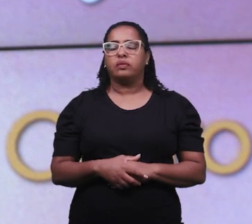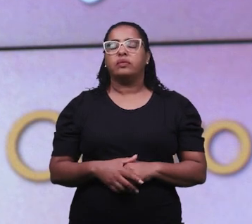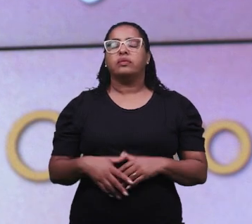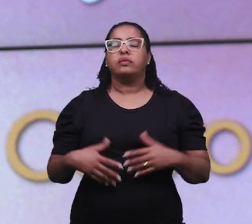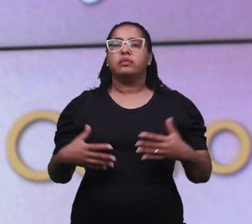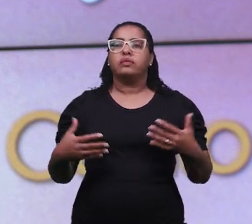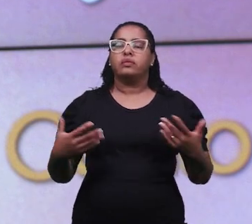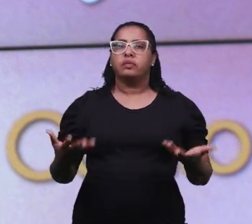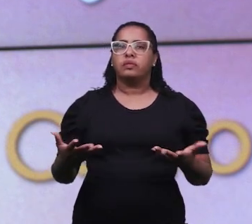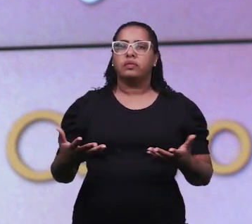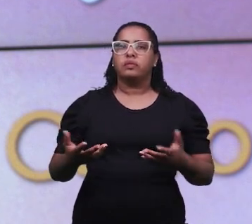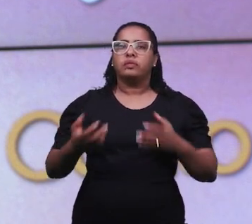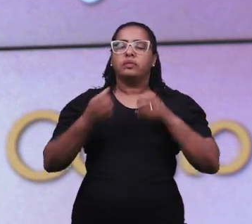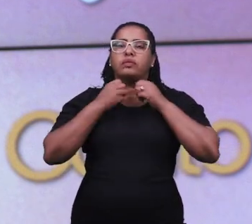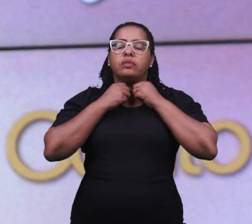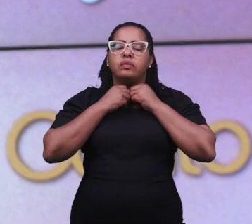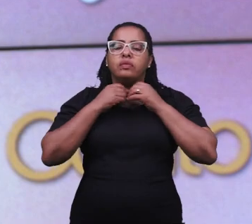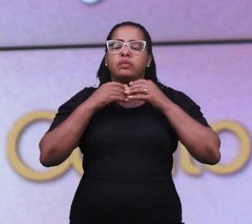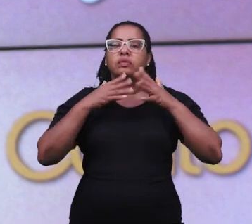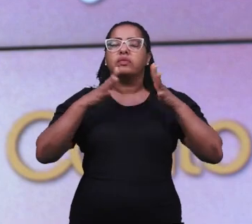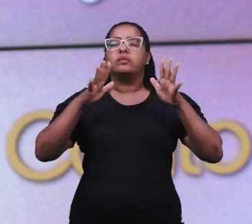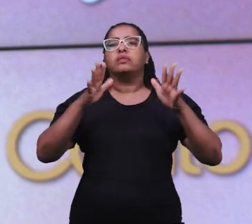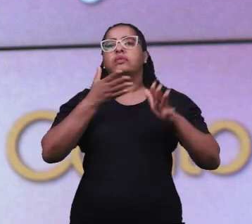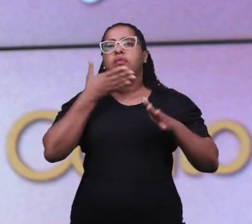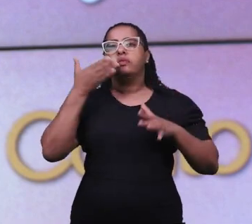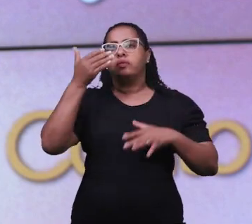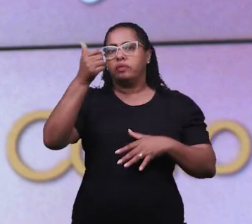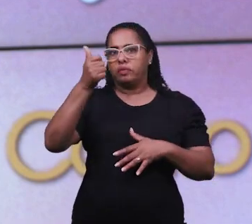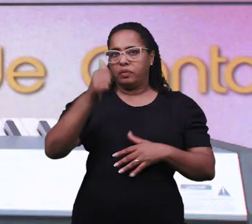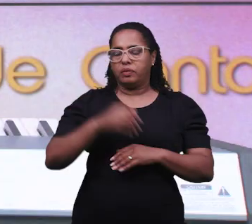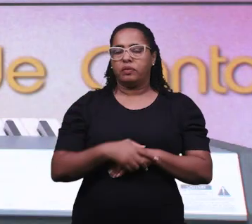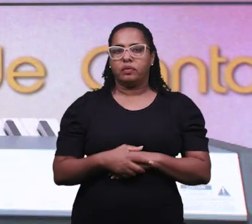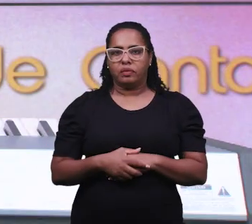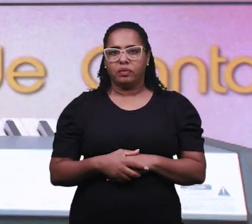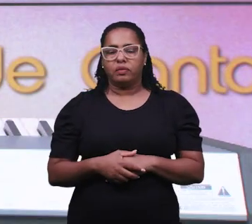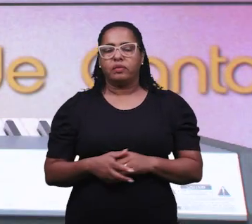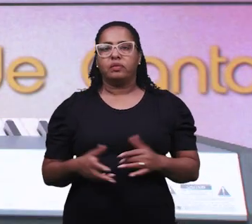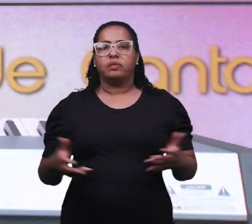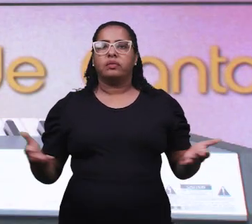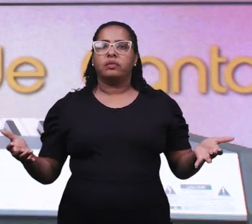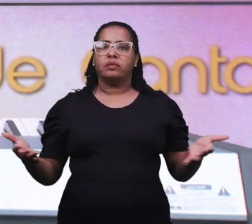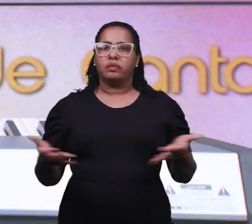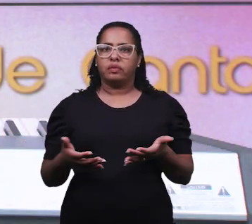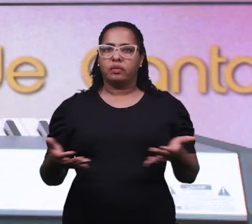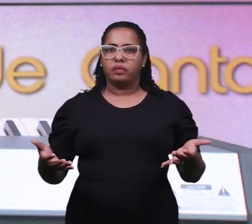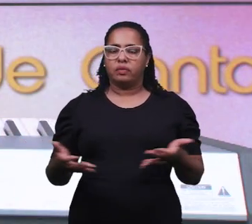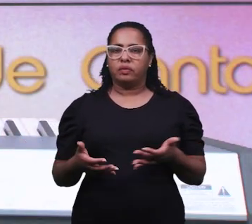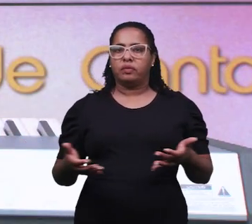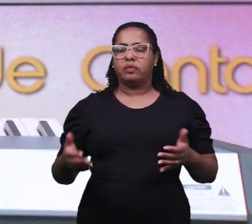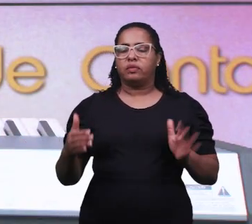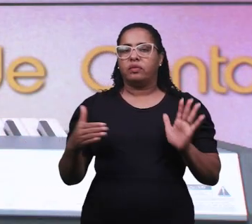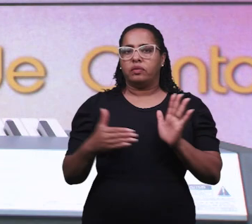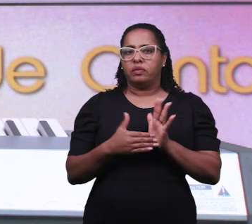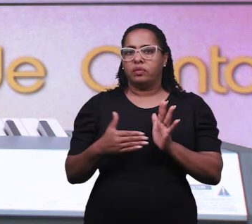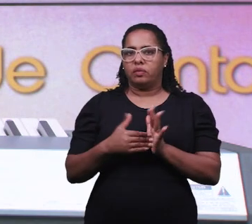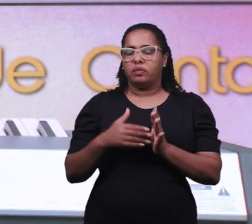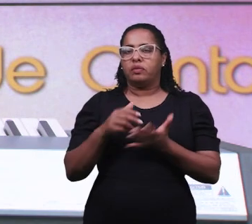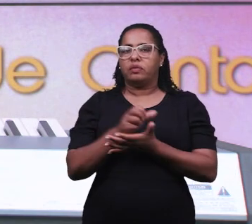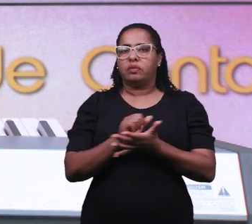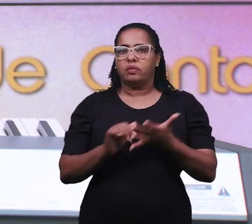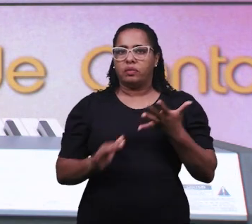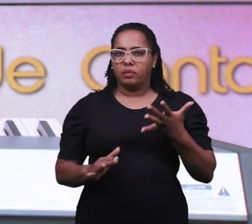Isso já vai expandindo o seu trato vocal. Nós vamos aos últimos